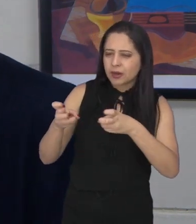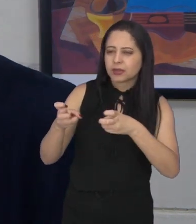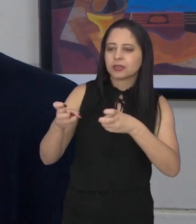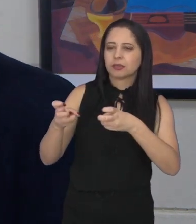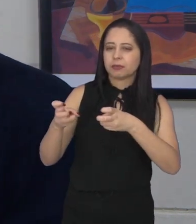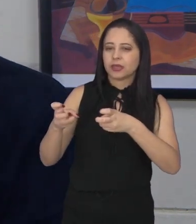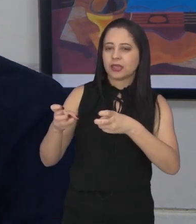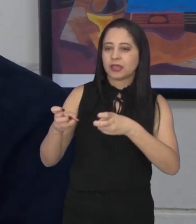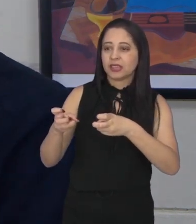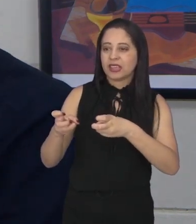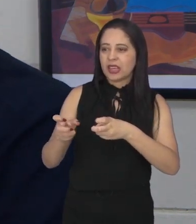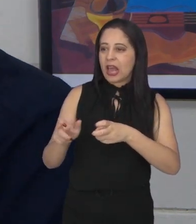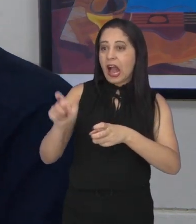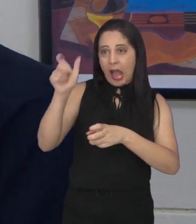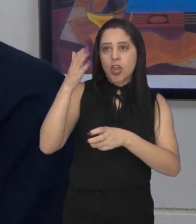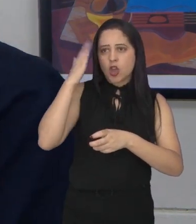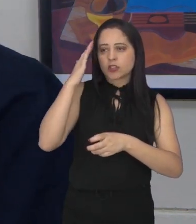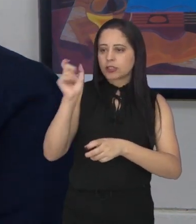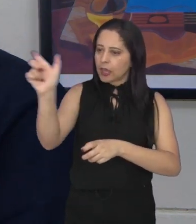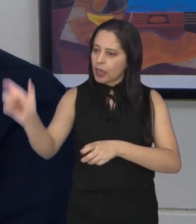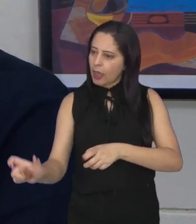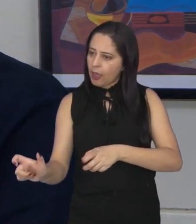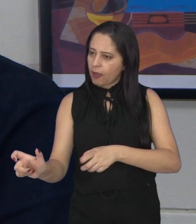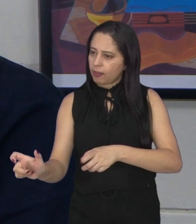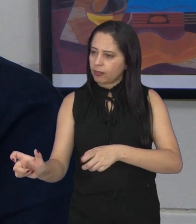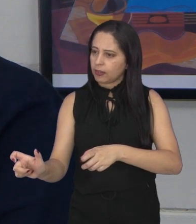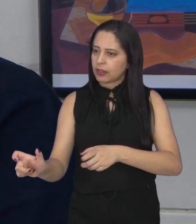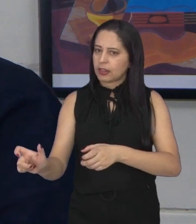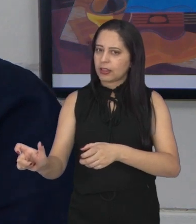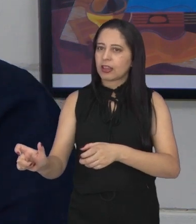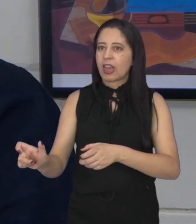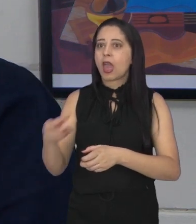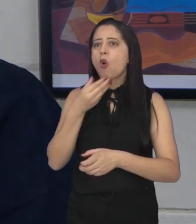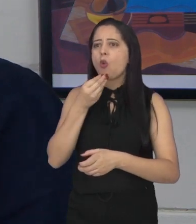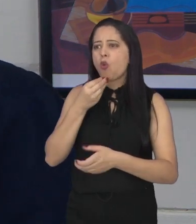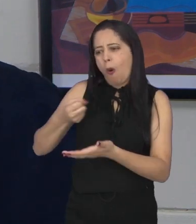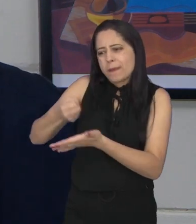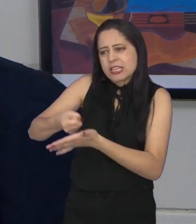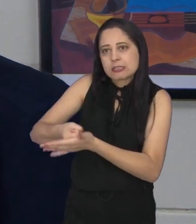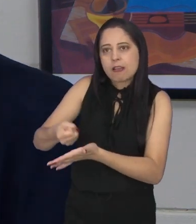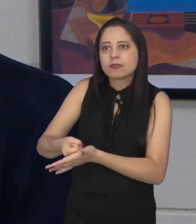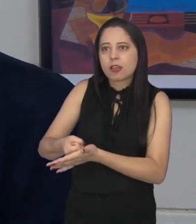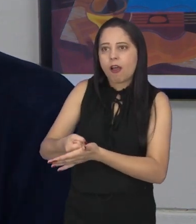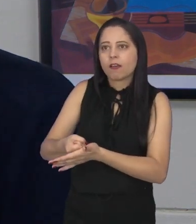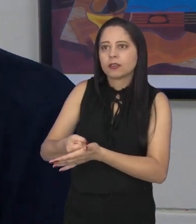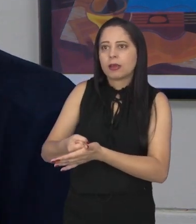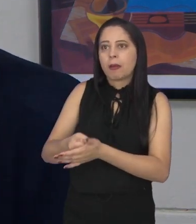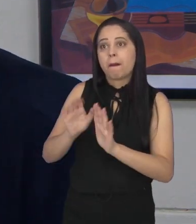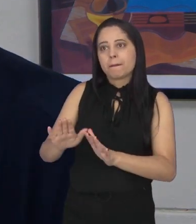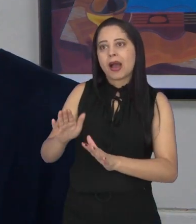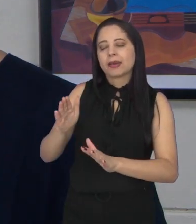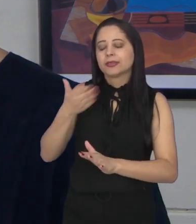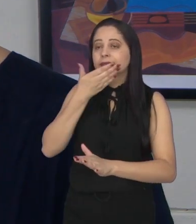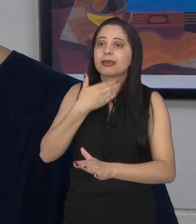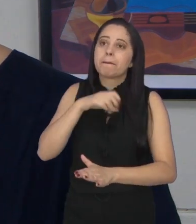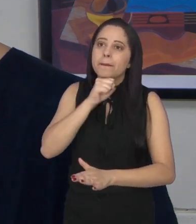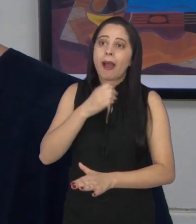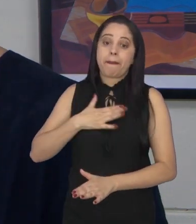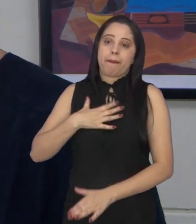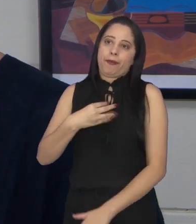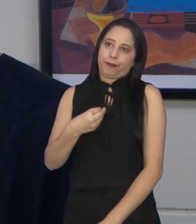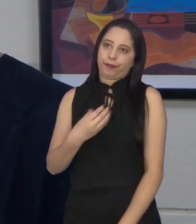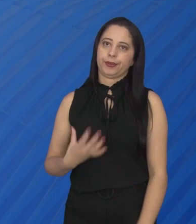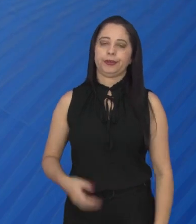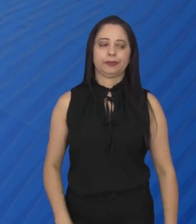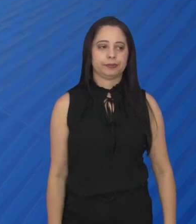agressor, de saber separar o agressor do pai dos meus filhos. Tá? Então, assim, várias identidades, essa construção, elas